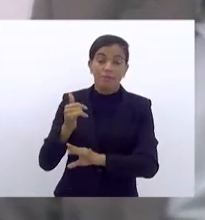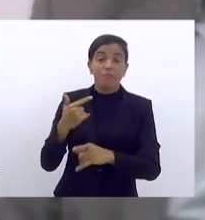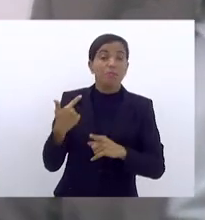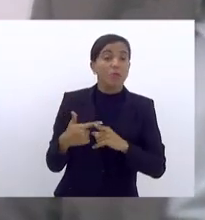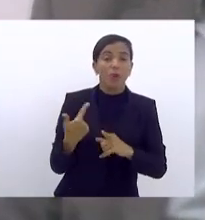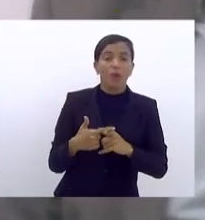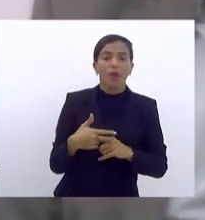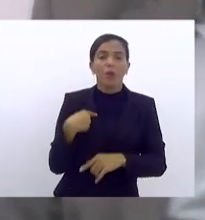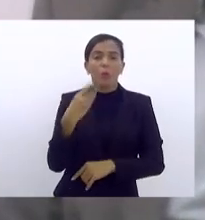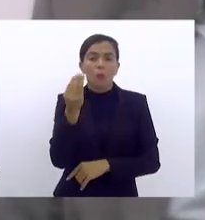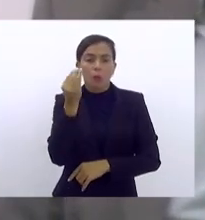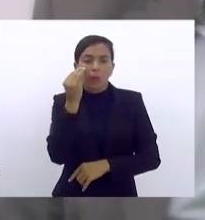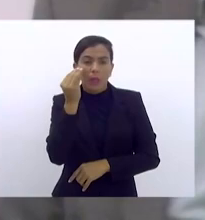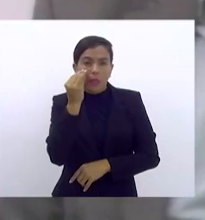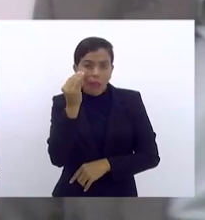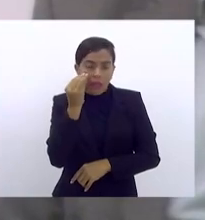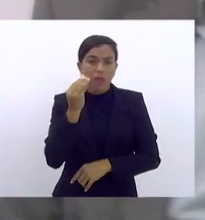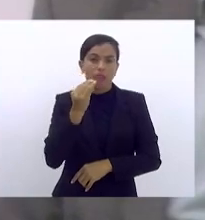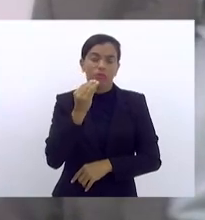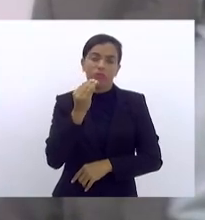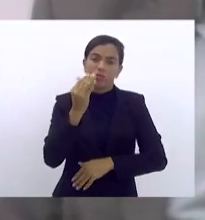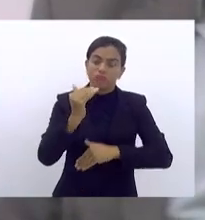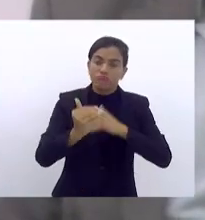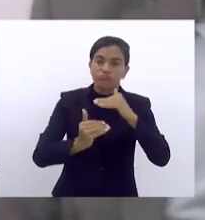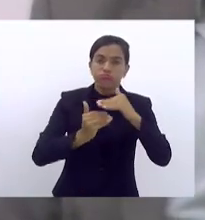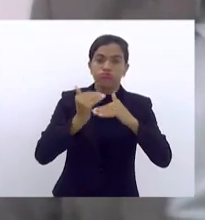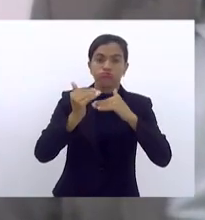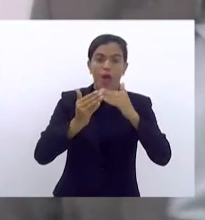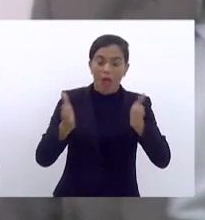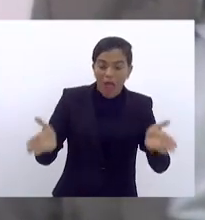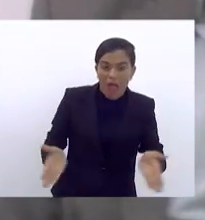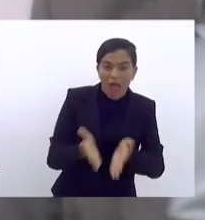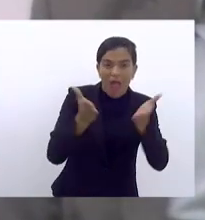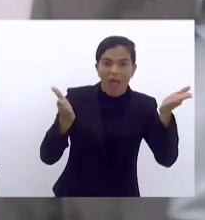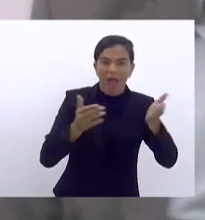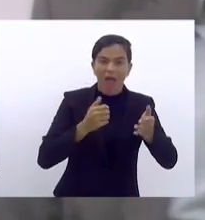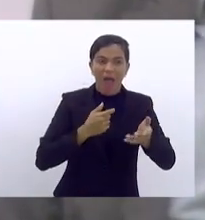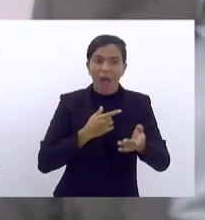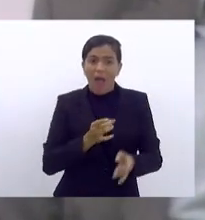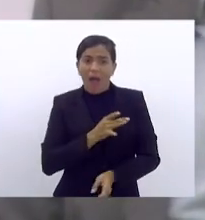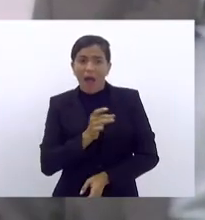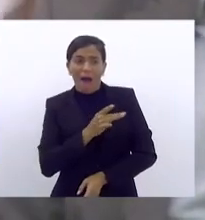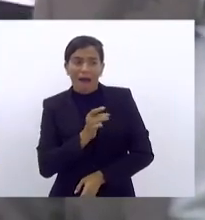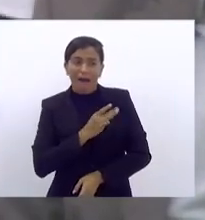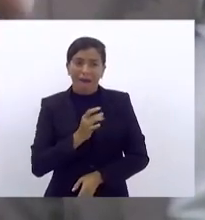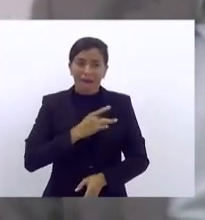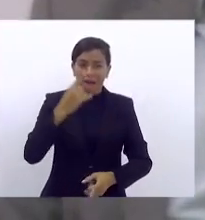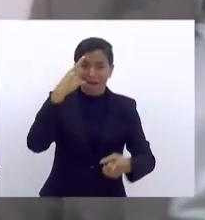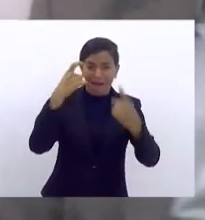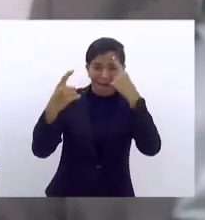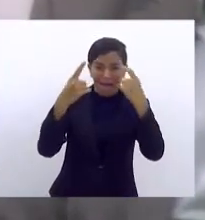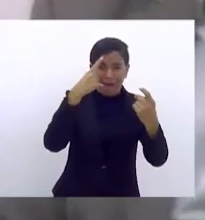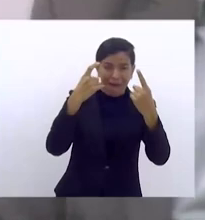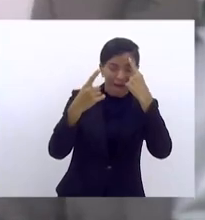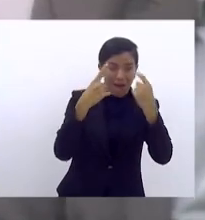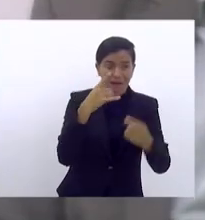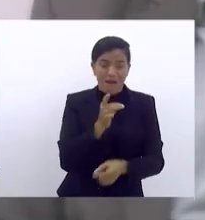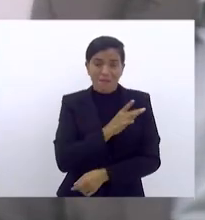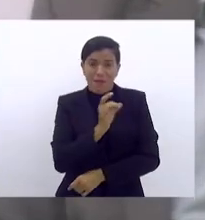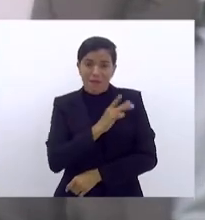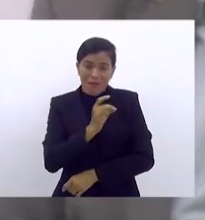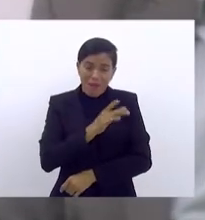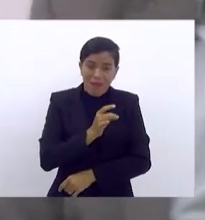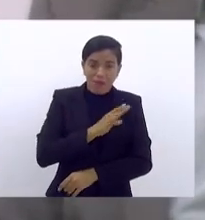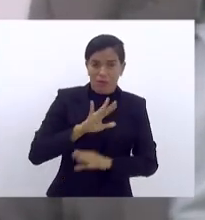construir um ambiente de pânico e mobilização para fomentar a violência de forma sistemática nas escolas